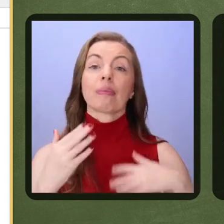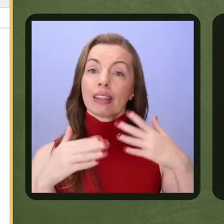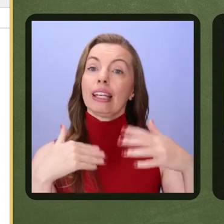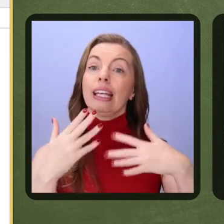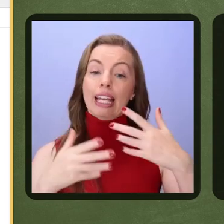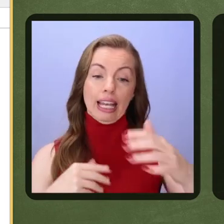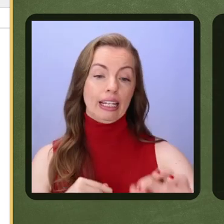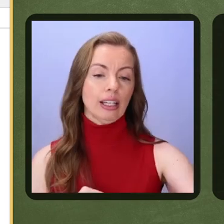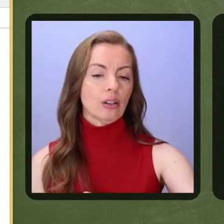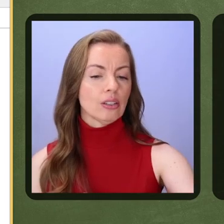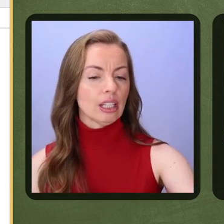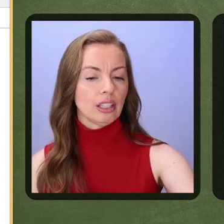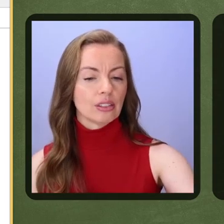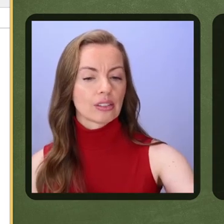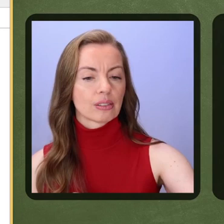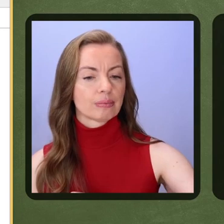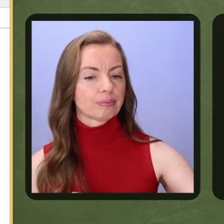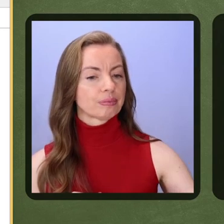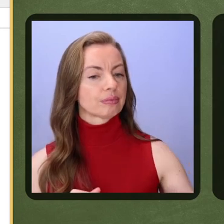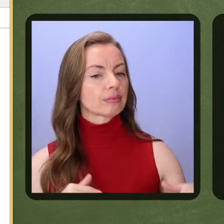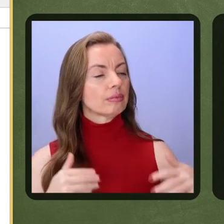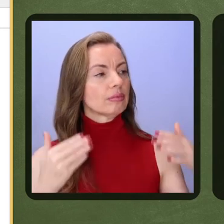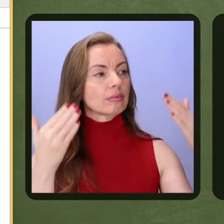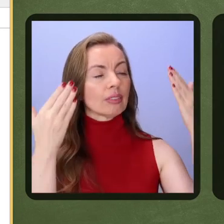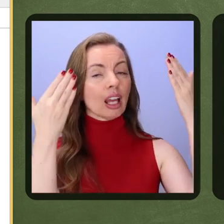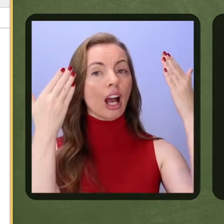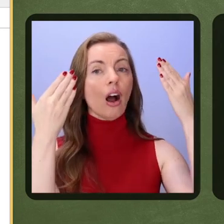não. And he continues,